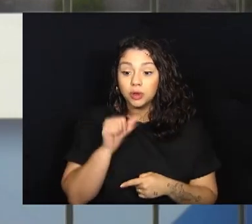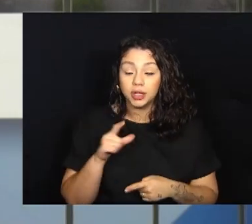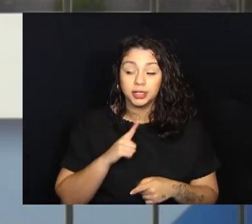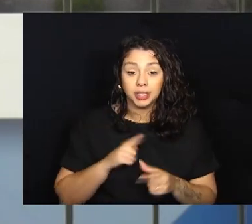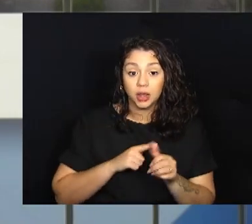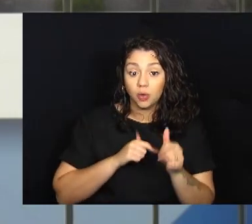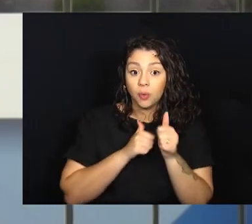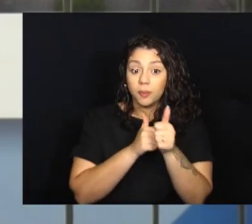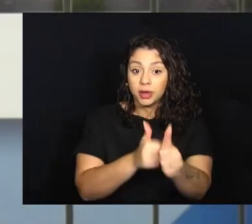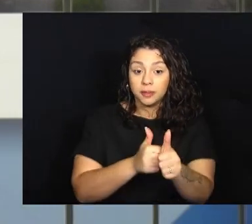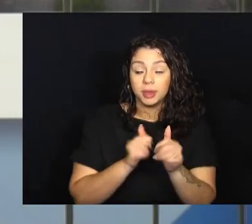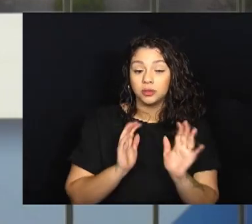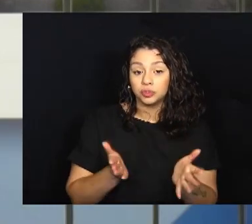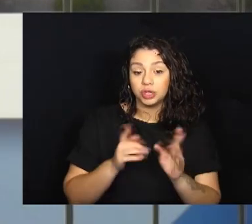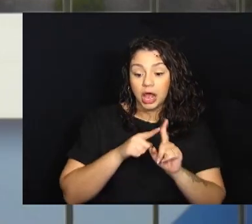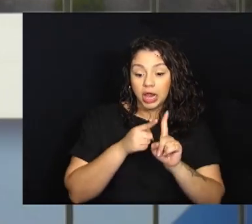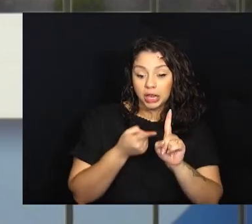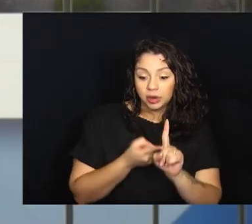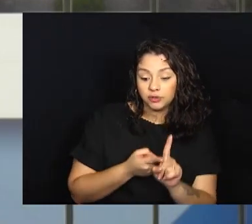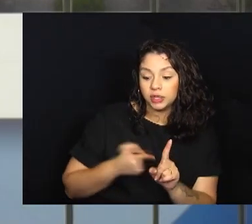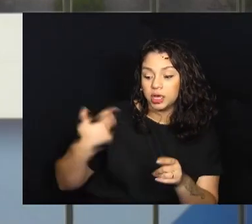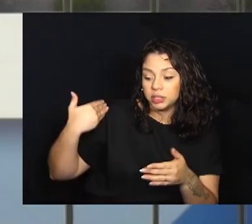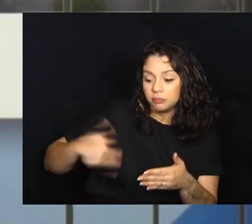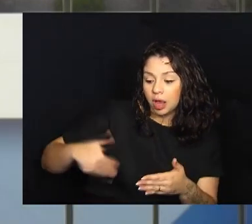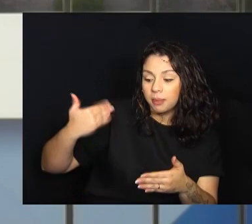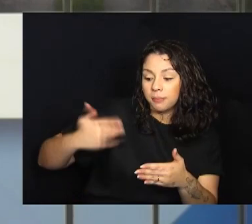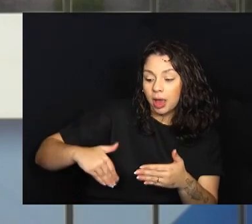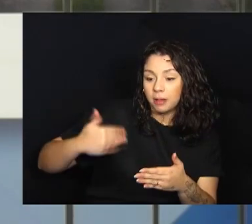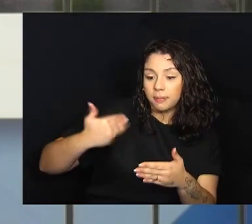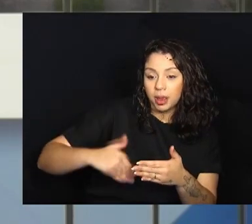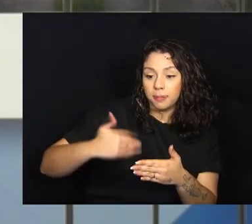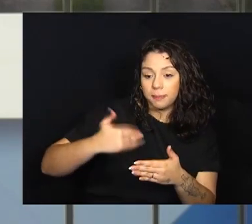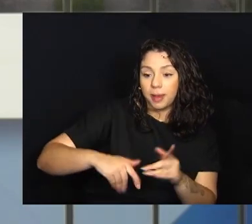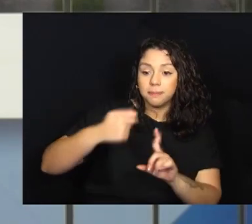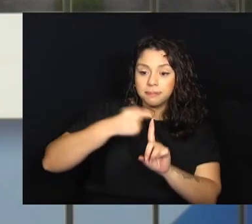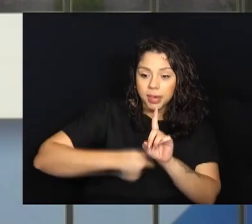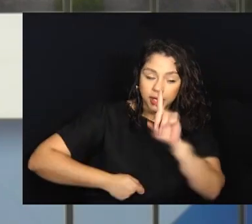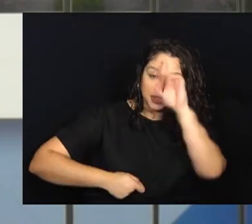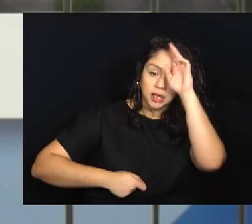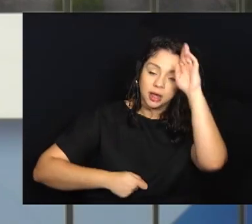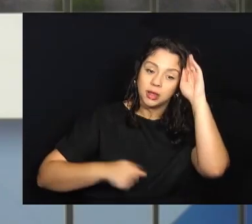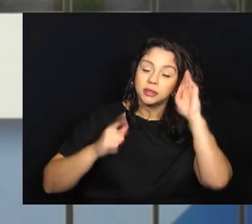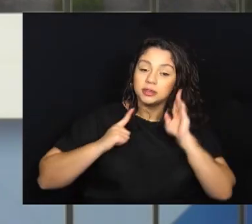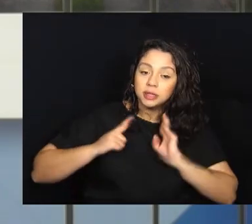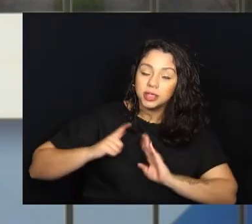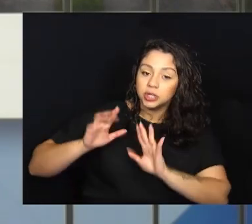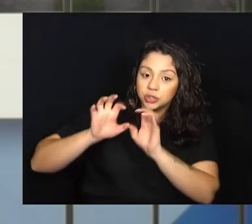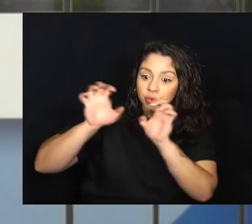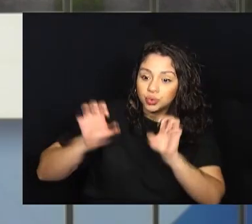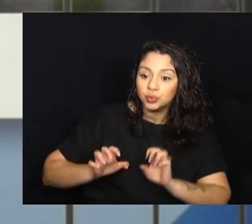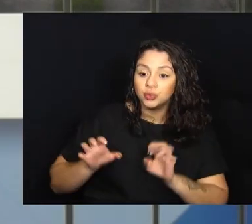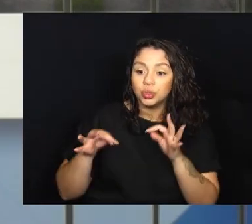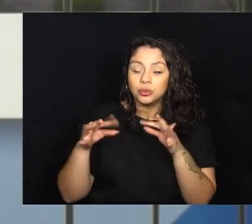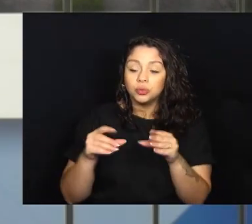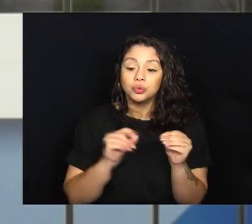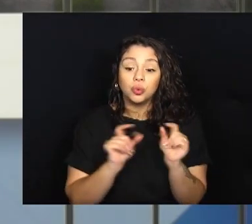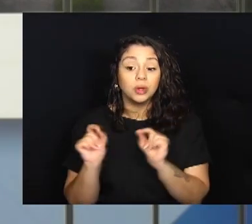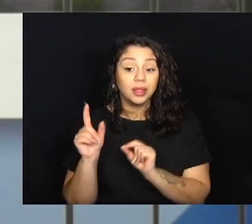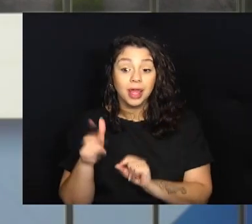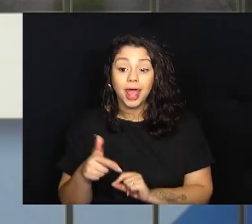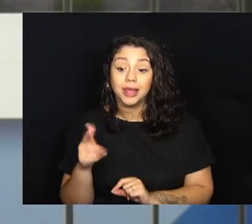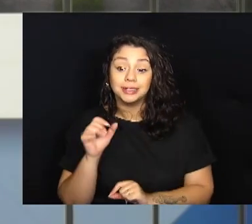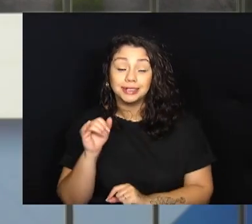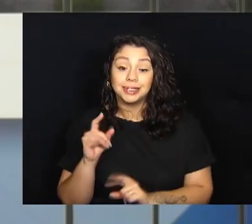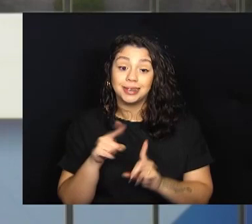acompanhamento durante toda a gravidez, consegue ser acompanhada, né, e ter toda a infraestrutura, a chance dela ter uma gravidez